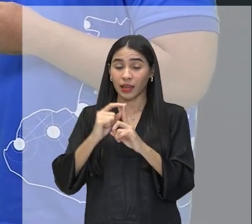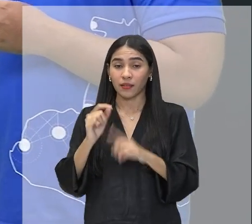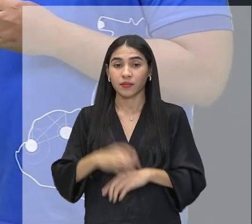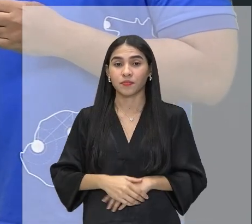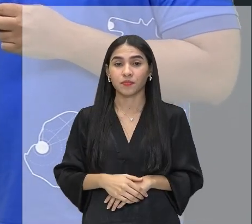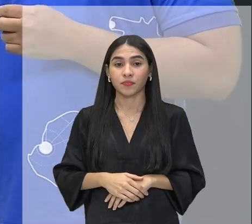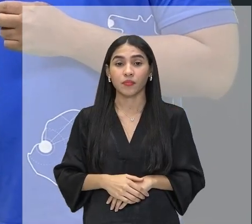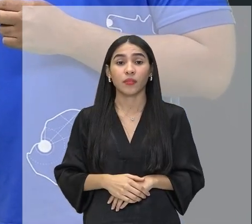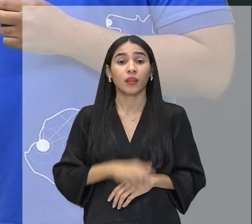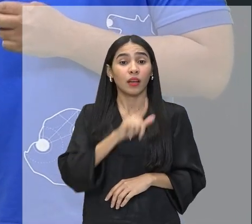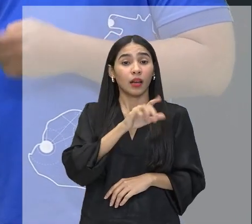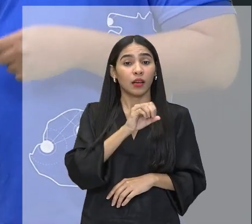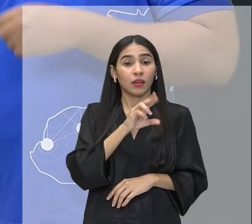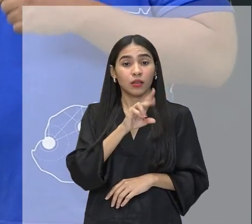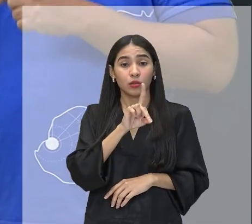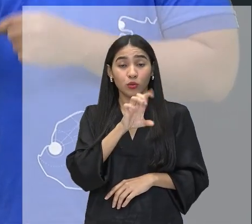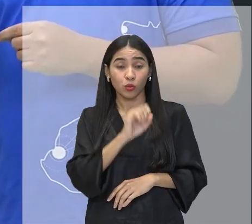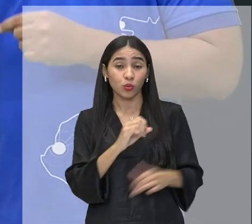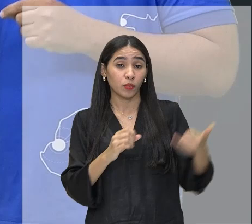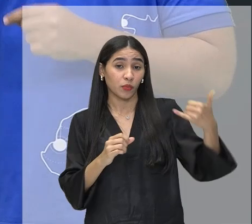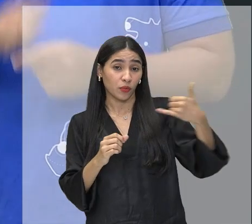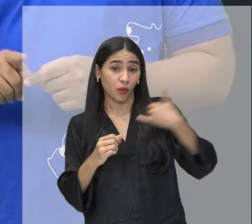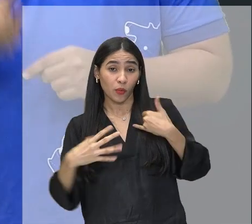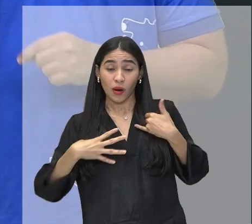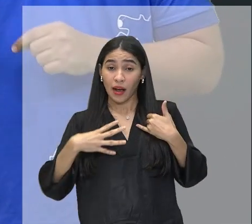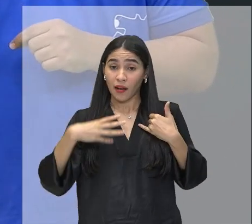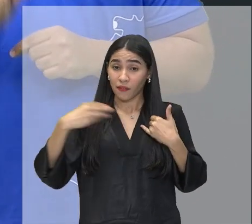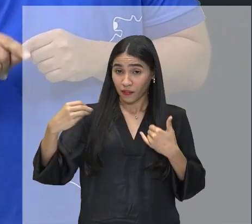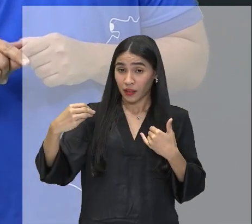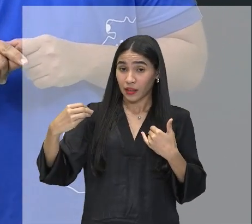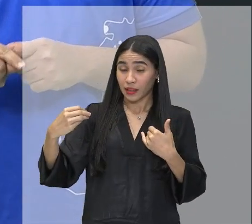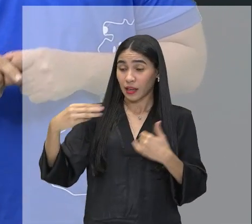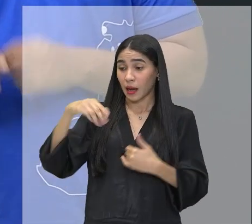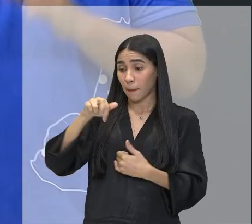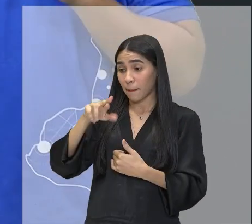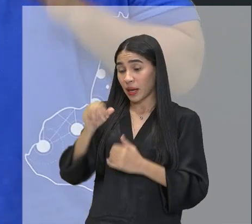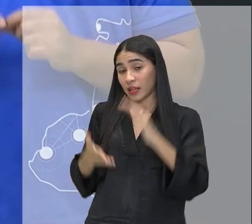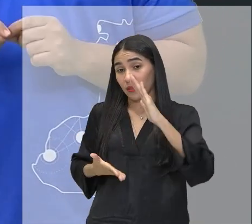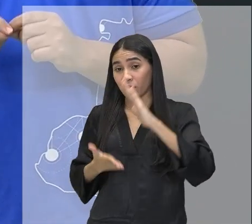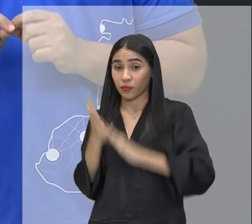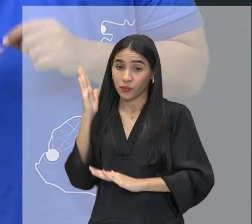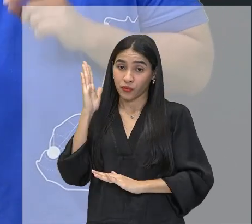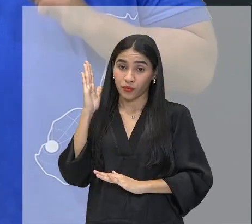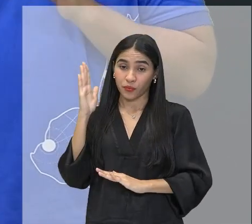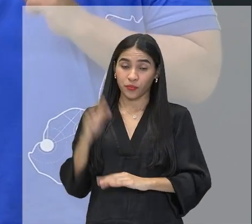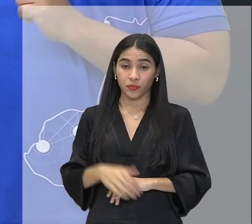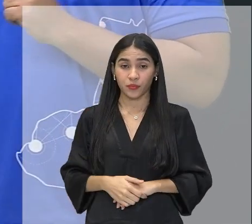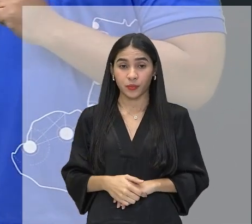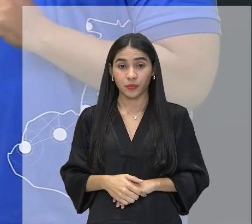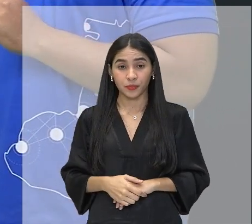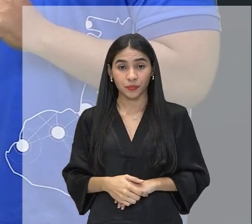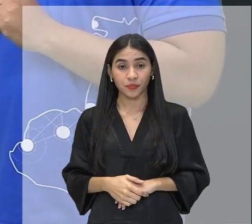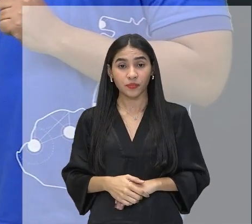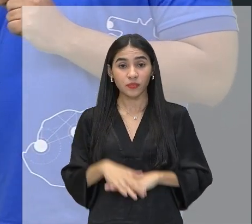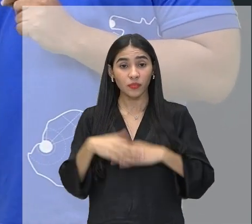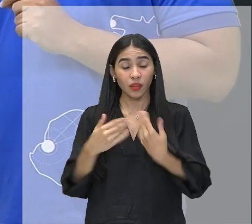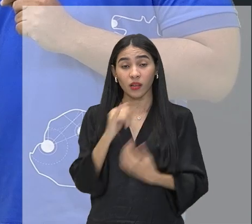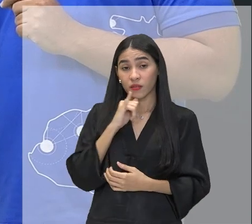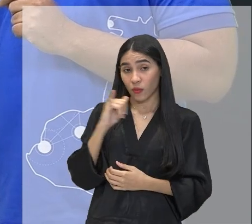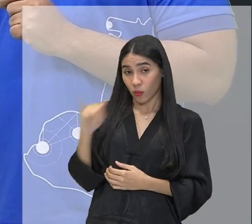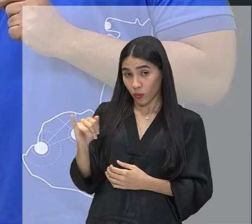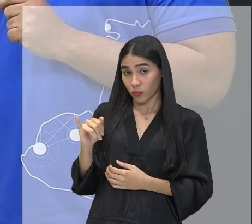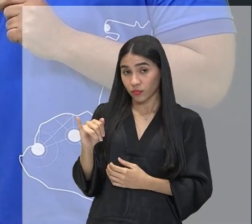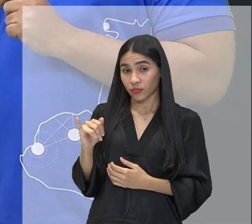forma. A Lourdes me disse que a filha da Maria fugiu. Ok? Então, ele informou que